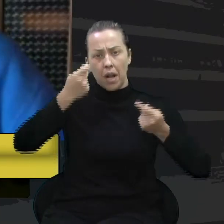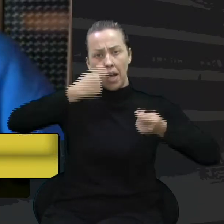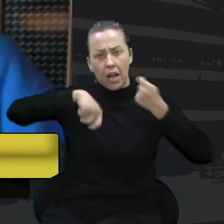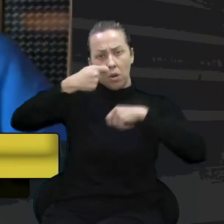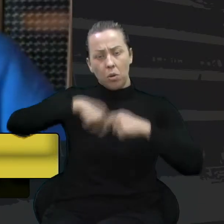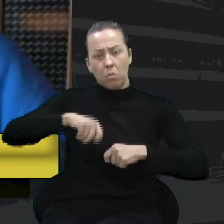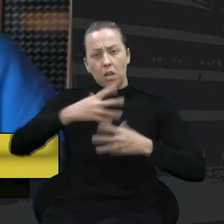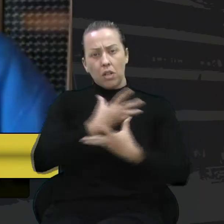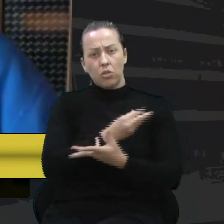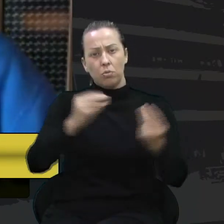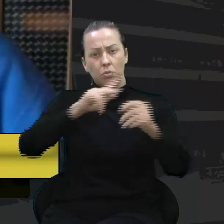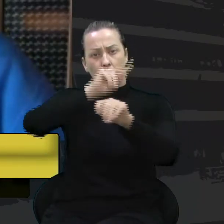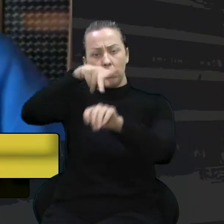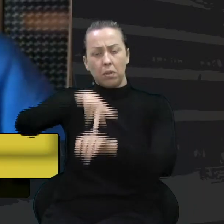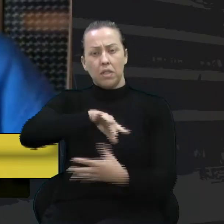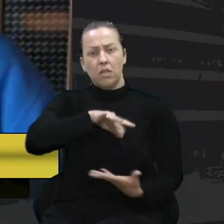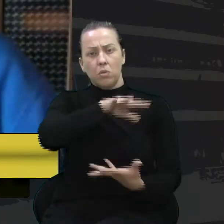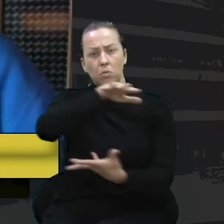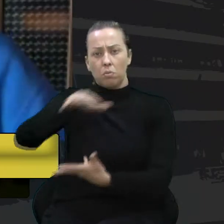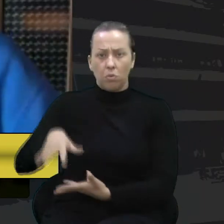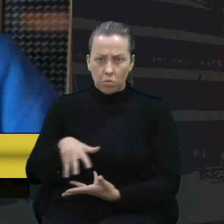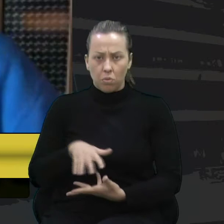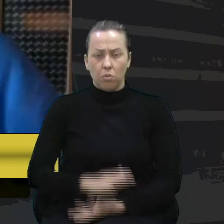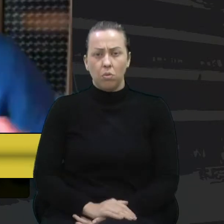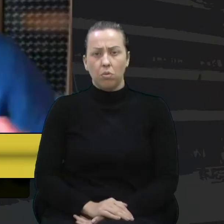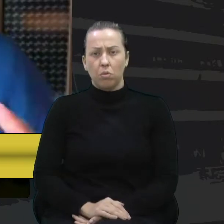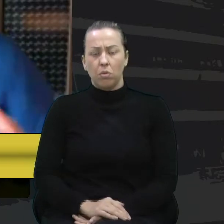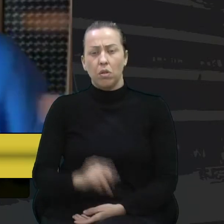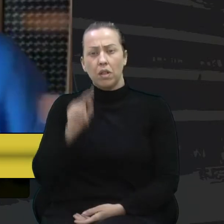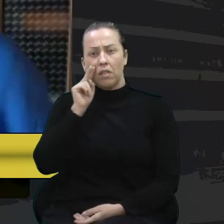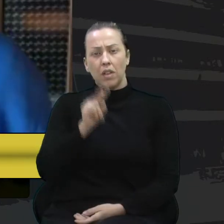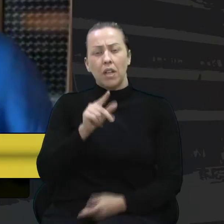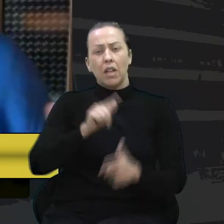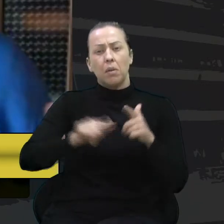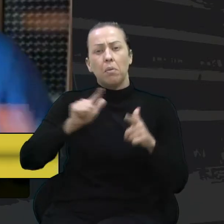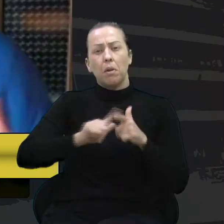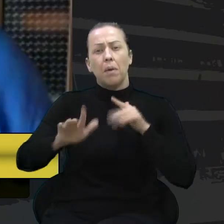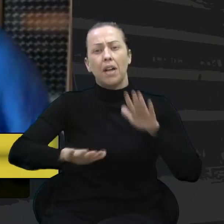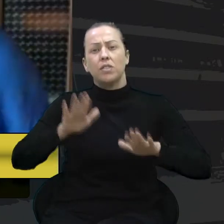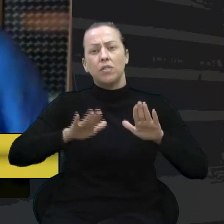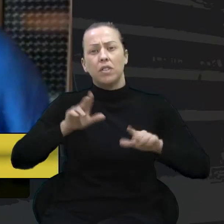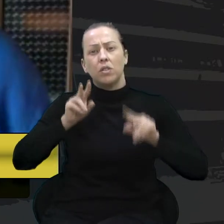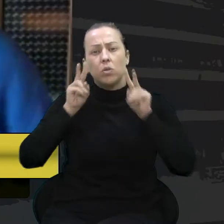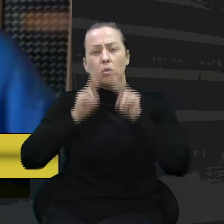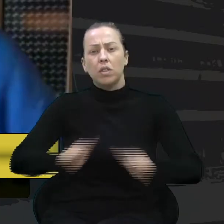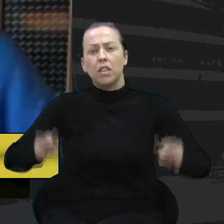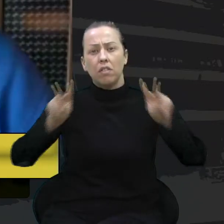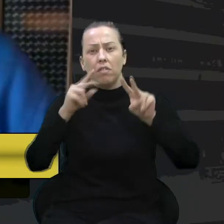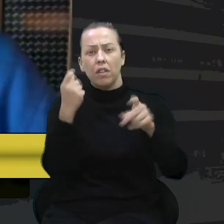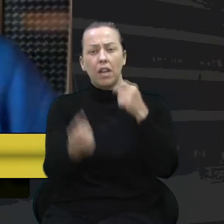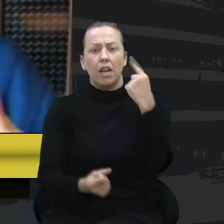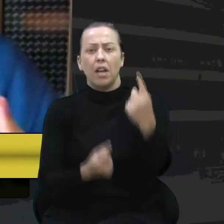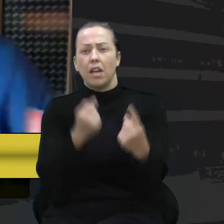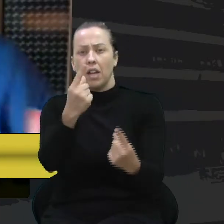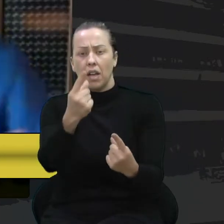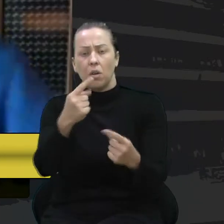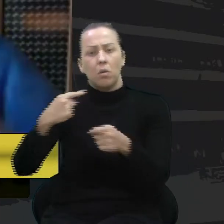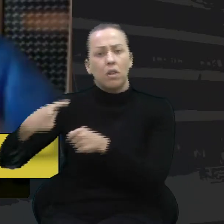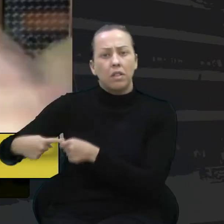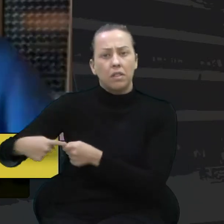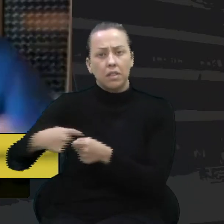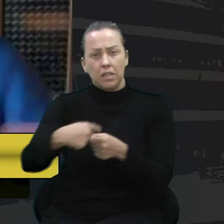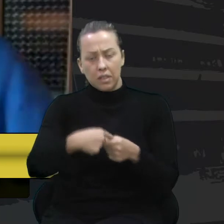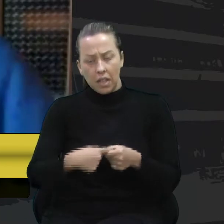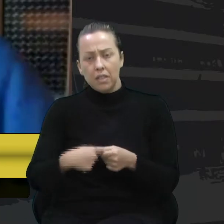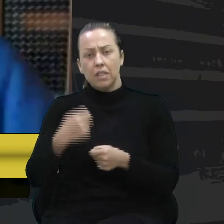vários países mundo afora, e que coloca, então, o problema é que, às vezes, o que a gente via em alguns municípios e